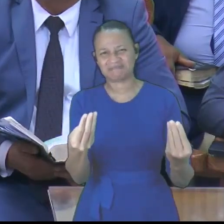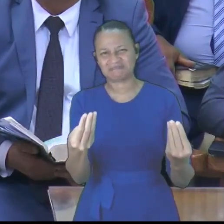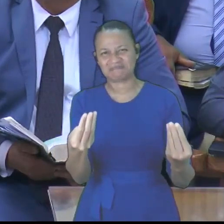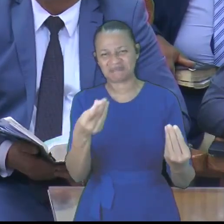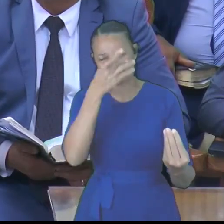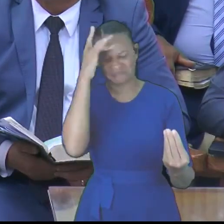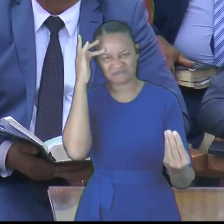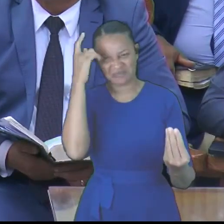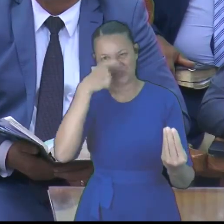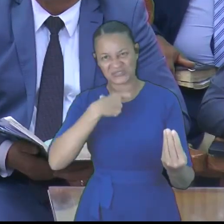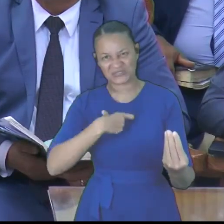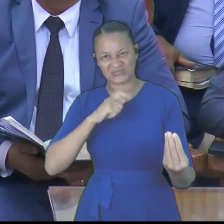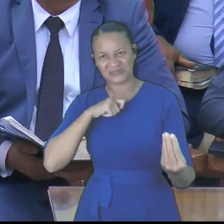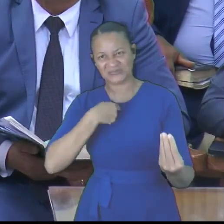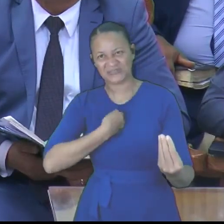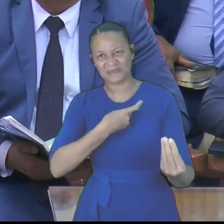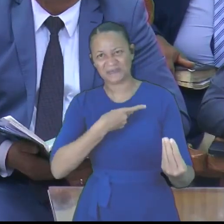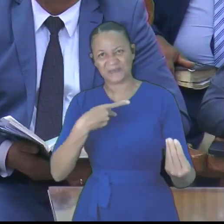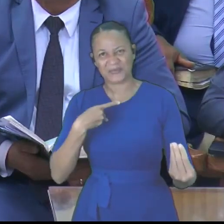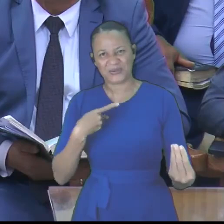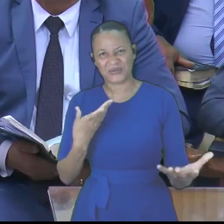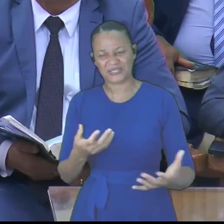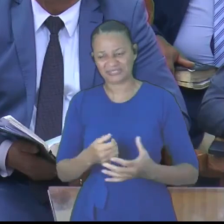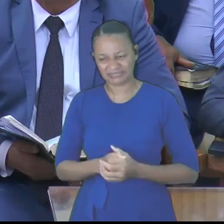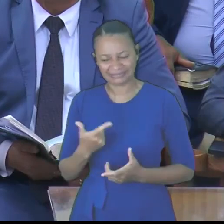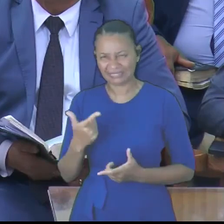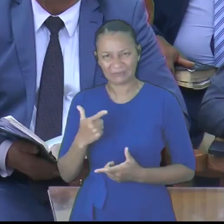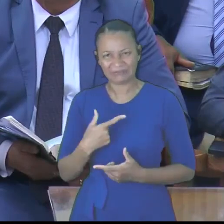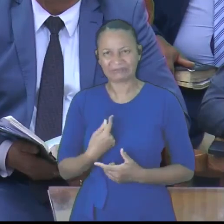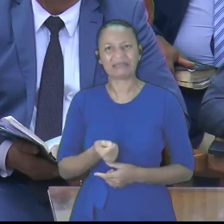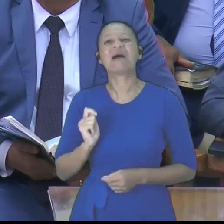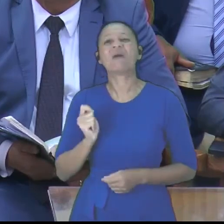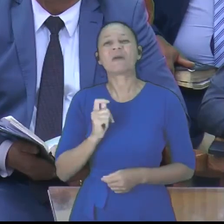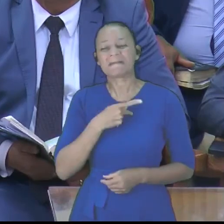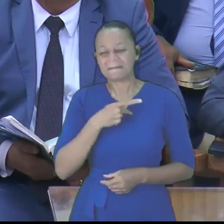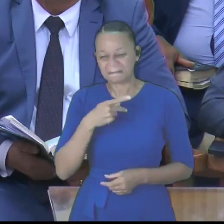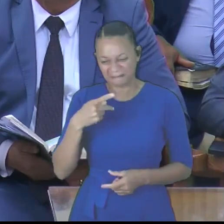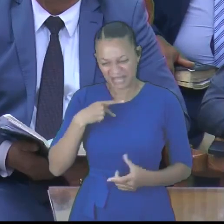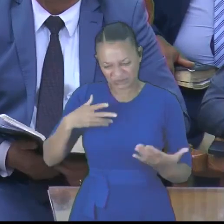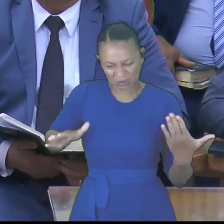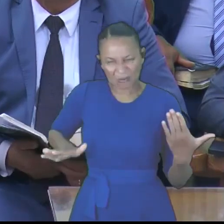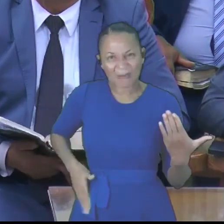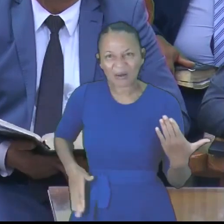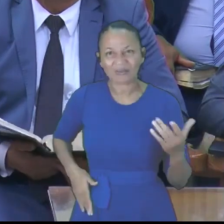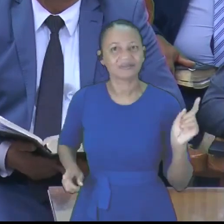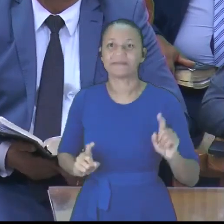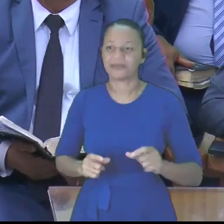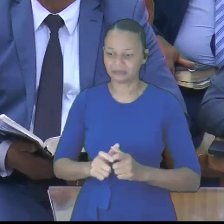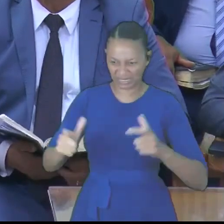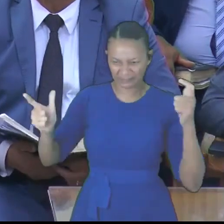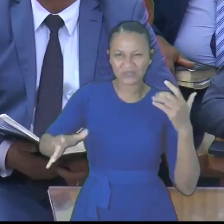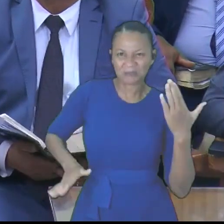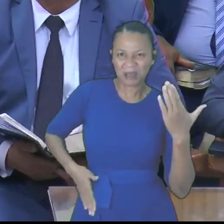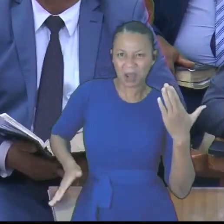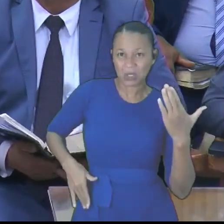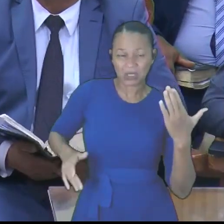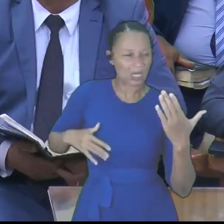Uma pessoa que se... Irmão, não existe pastor pilantra. Agora tem muito pilantra dizendo que é